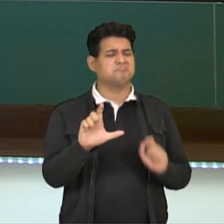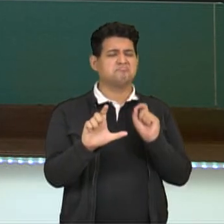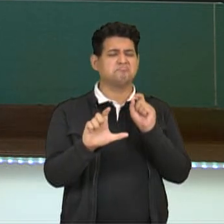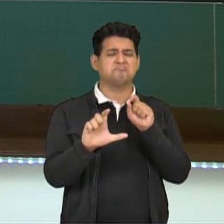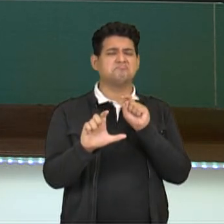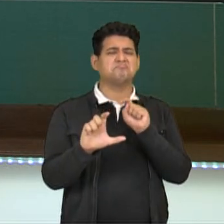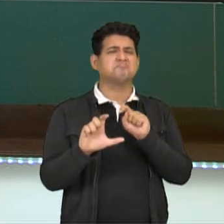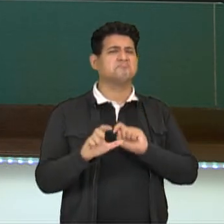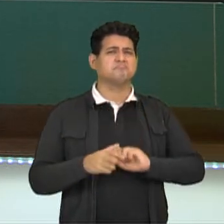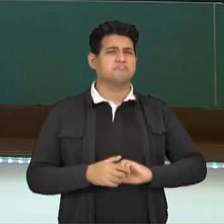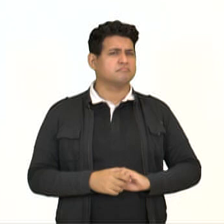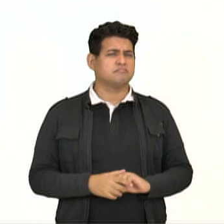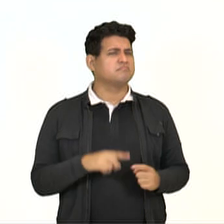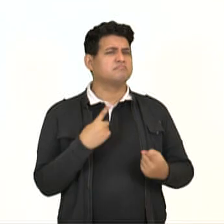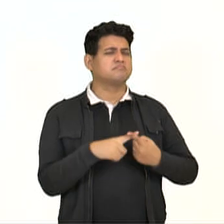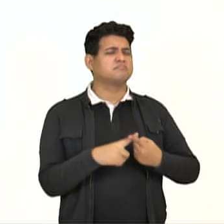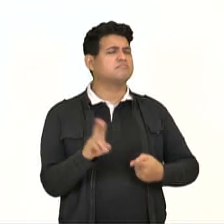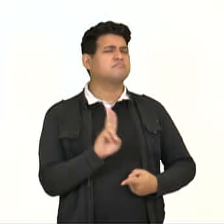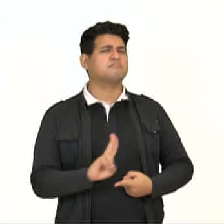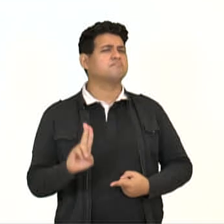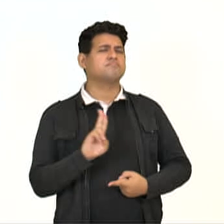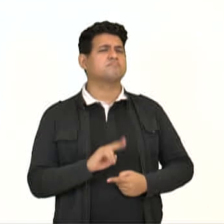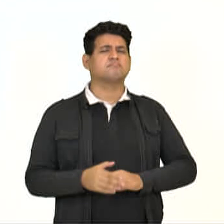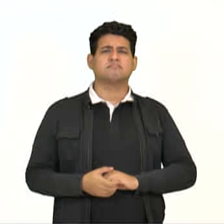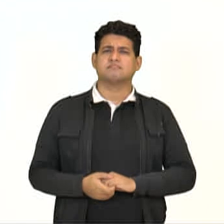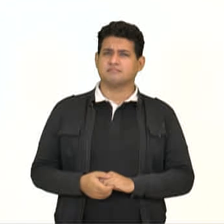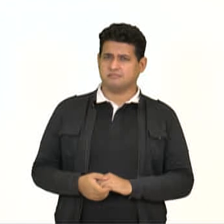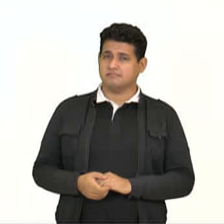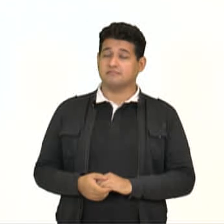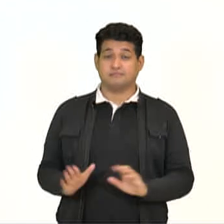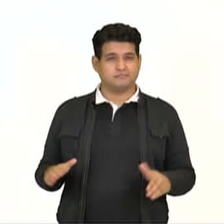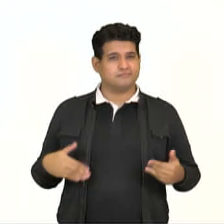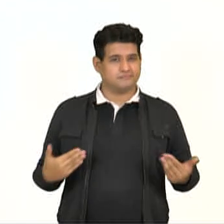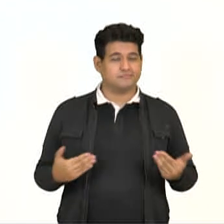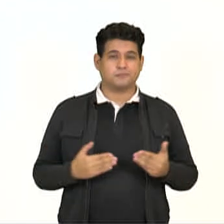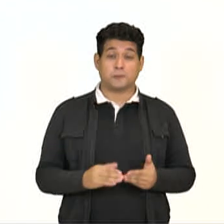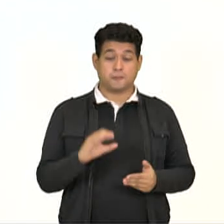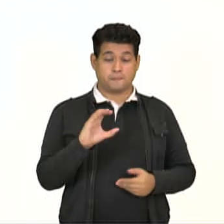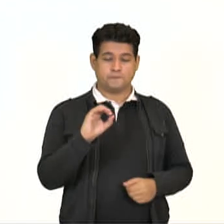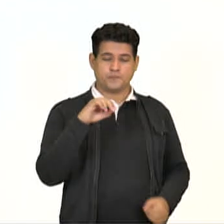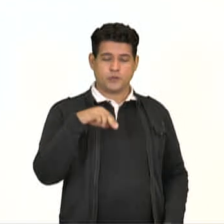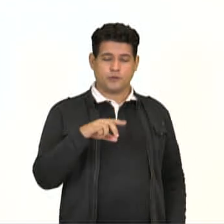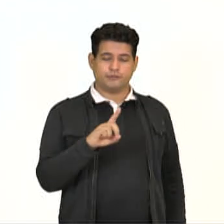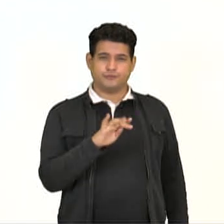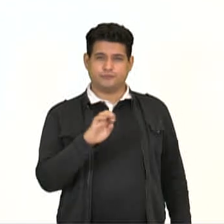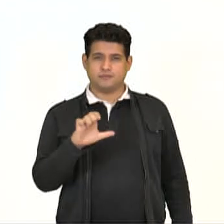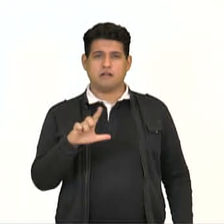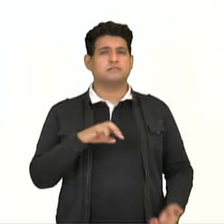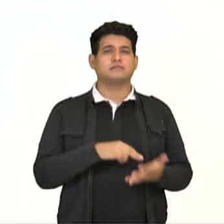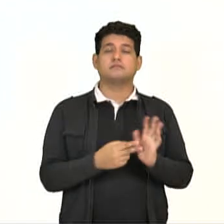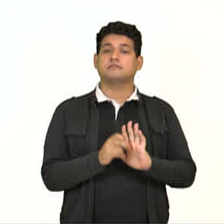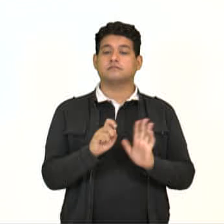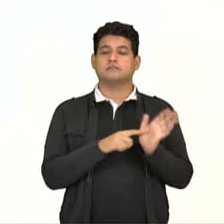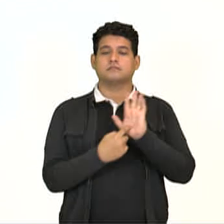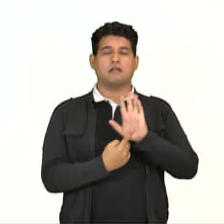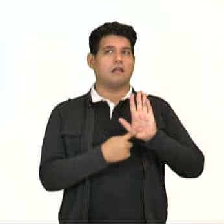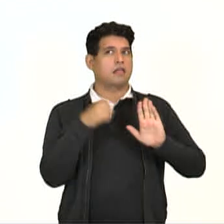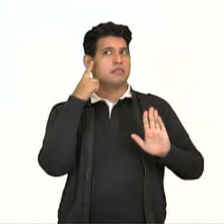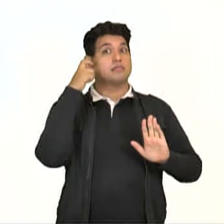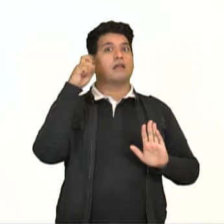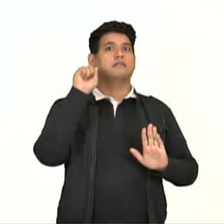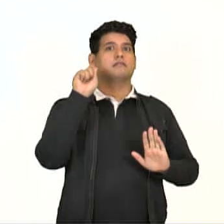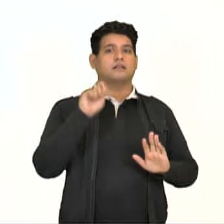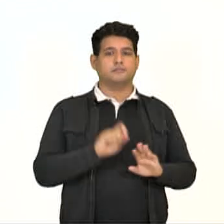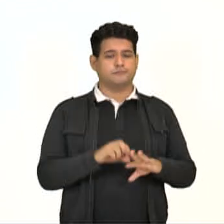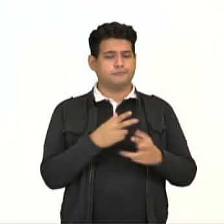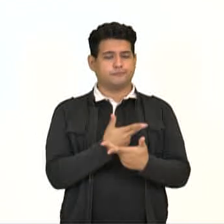orações condicionais? Para que elas servem? Bom, as orações condicionais, elas são frases que expressam a ideia de